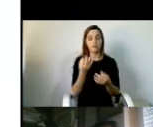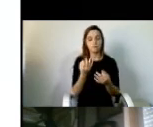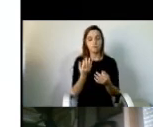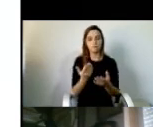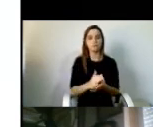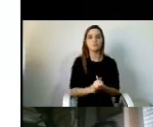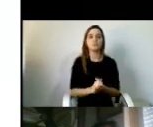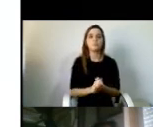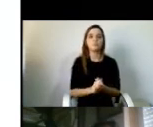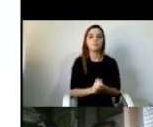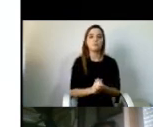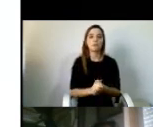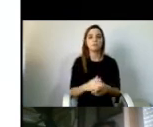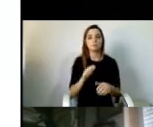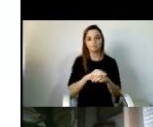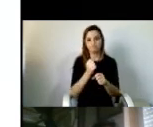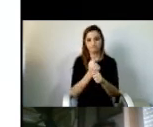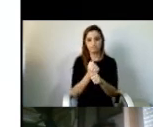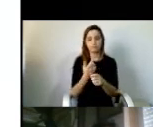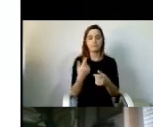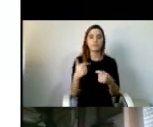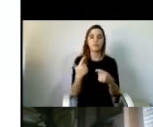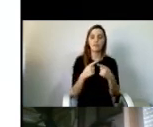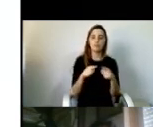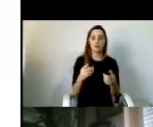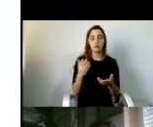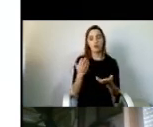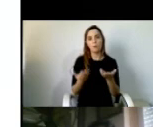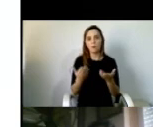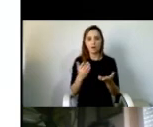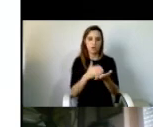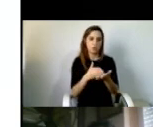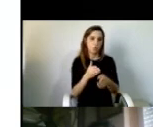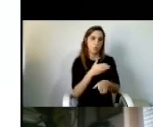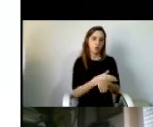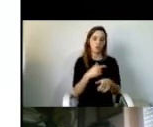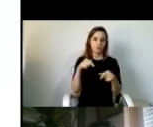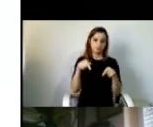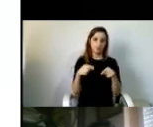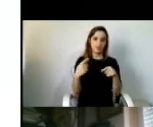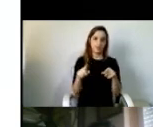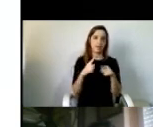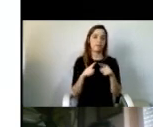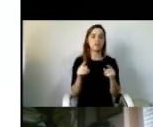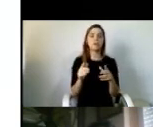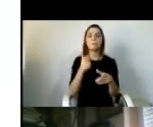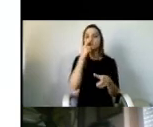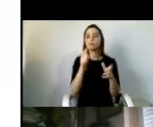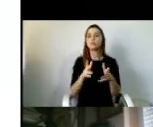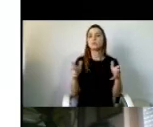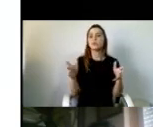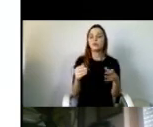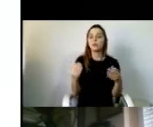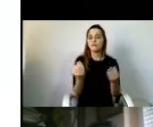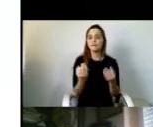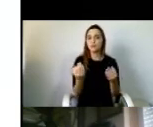uma ligeira diferença realmente relativamente à amostra do estudo anterior, no sentido em que a maioria das pessoas não está de facto na